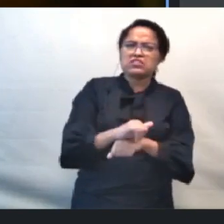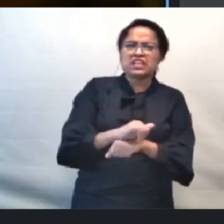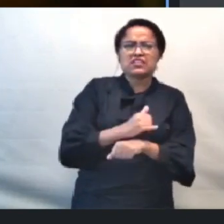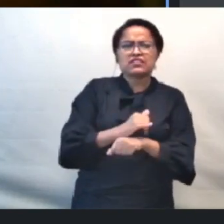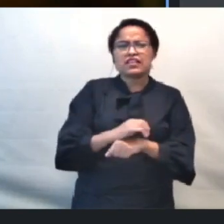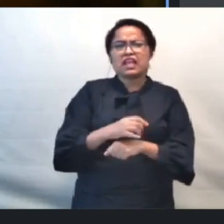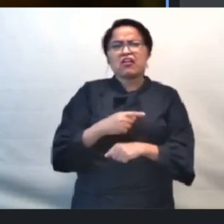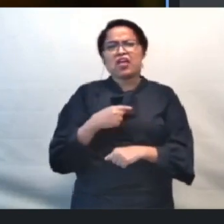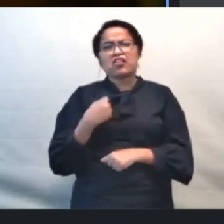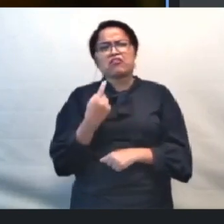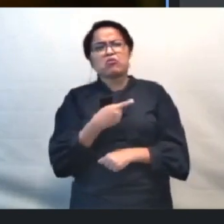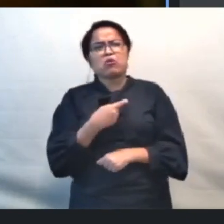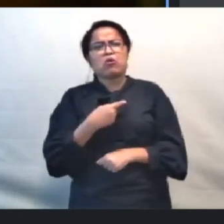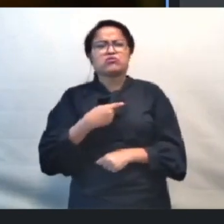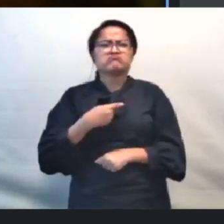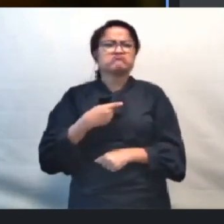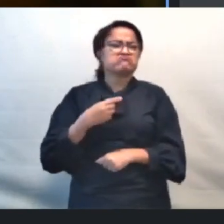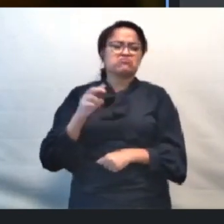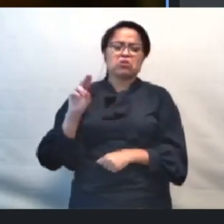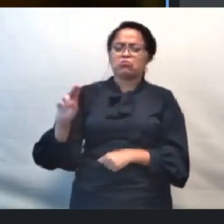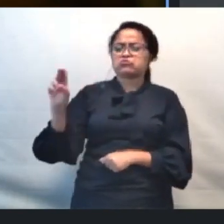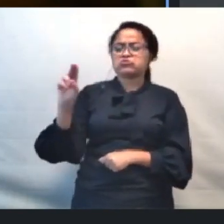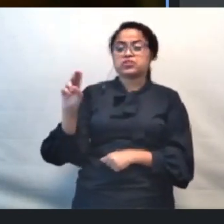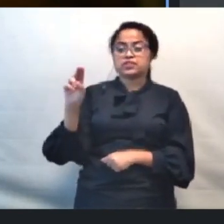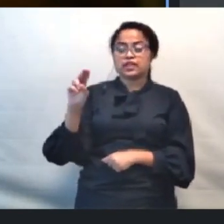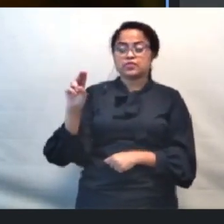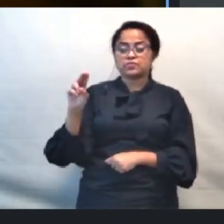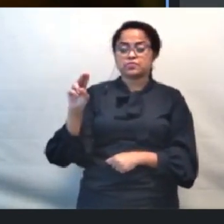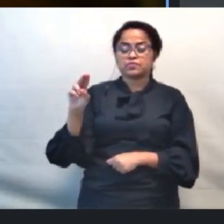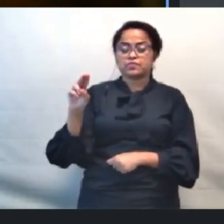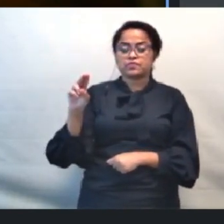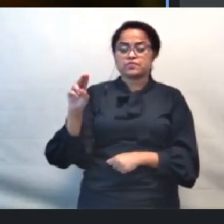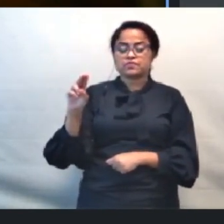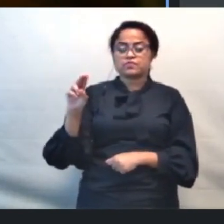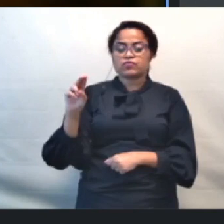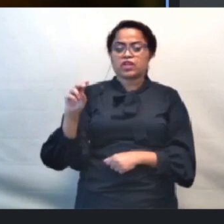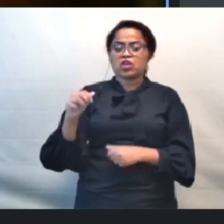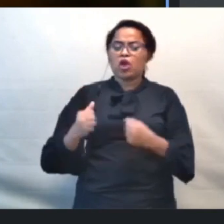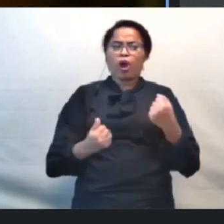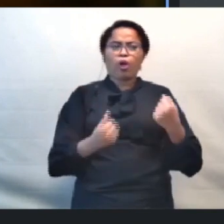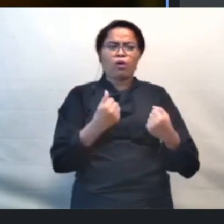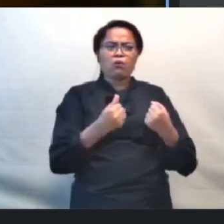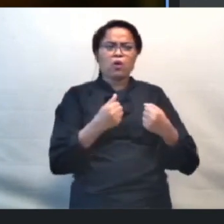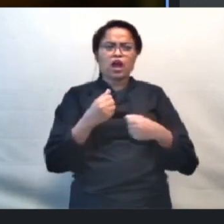que o fumacê em si, que é aquele, né, onde o carro passa,